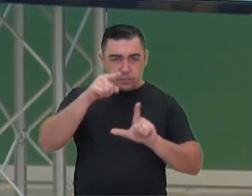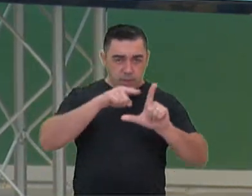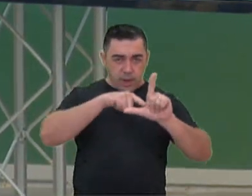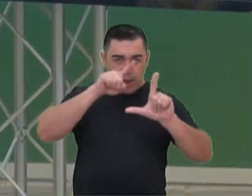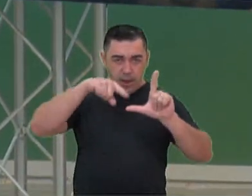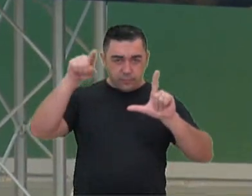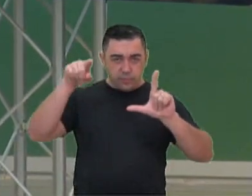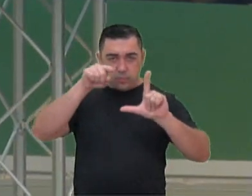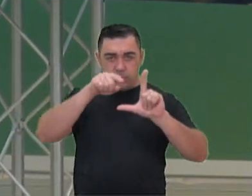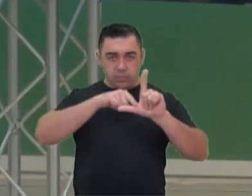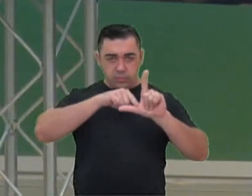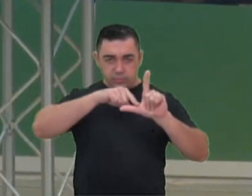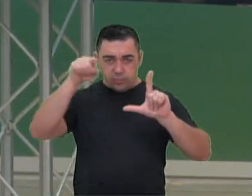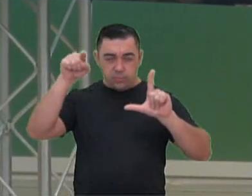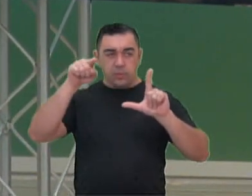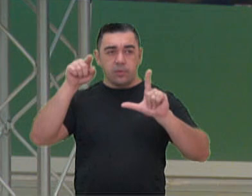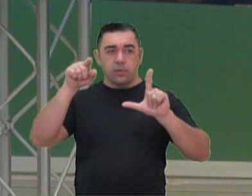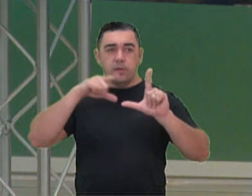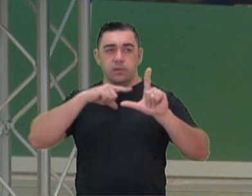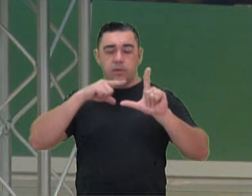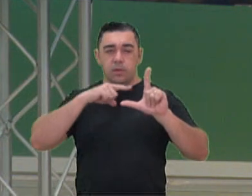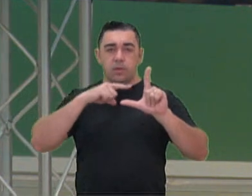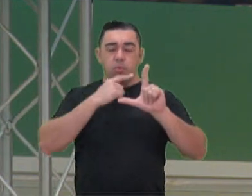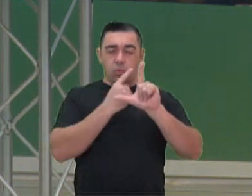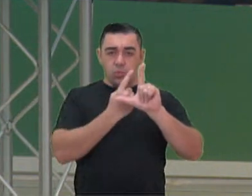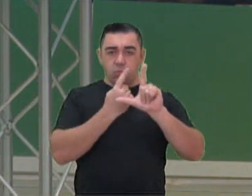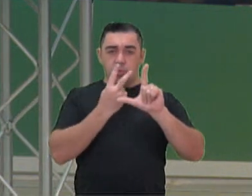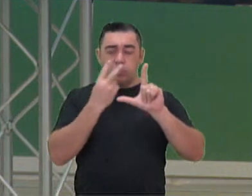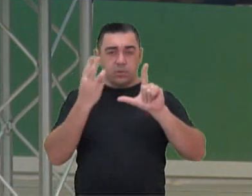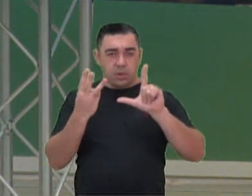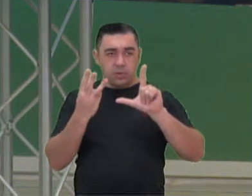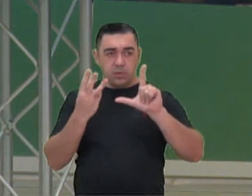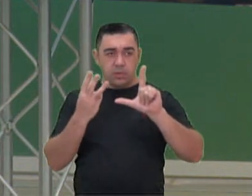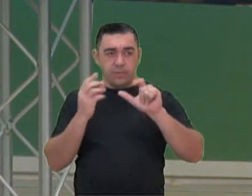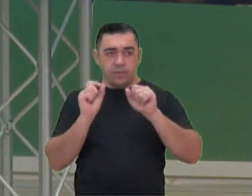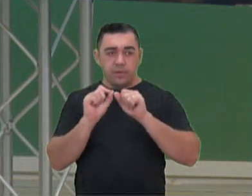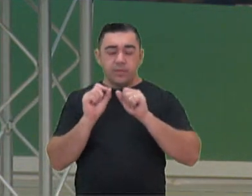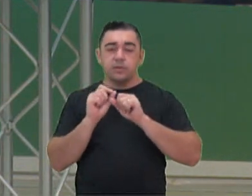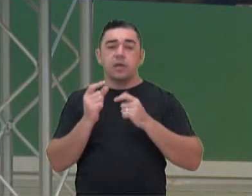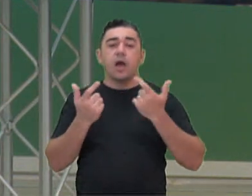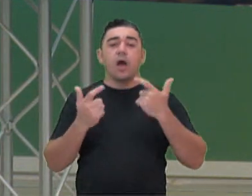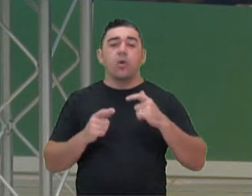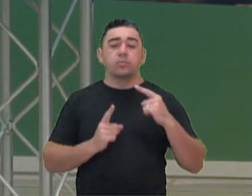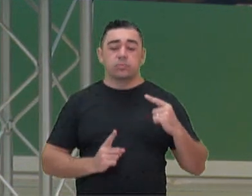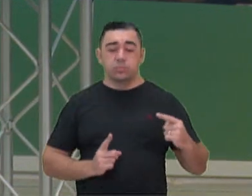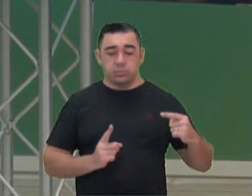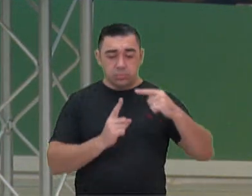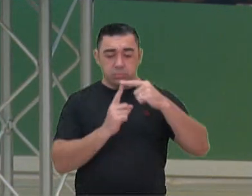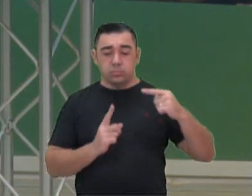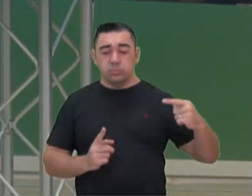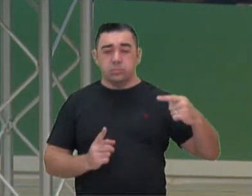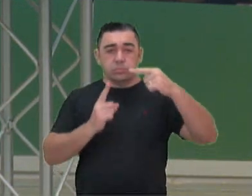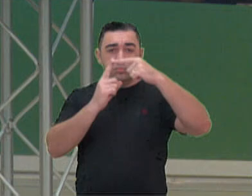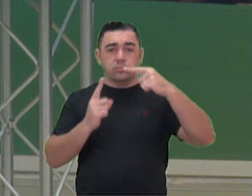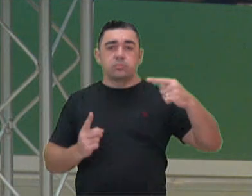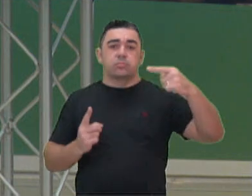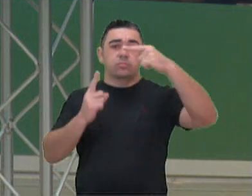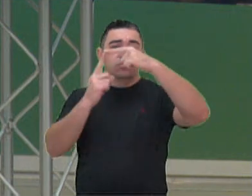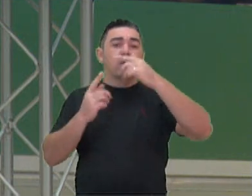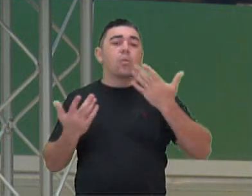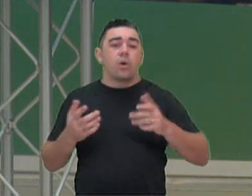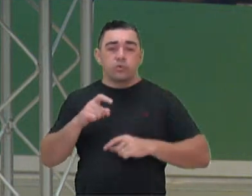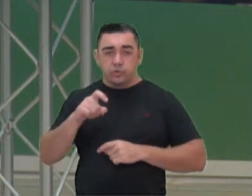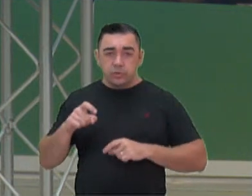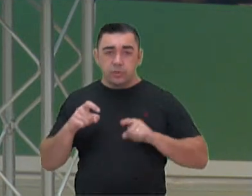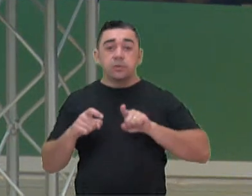caderno. E para cada valor x, 1, 2 e 3, você vai indicar qual é a imagem, qual é o valor de y, aqui